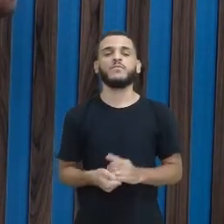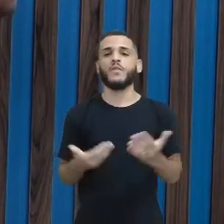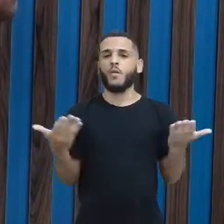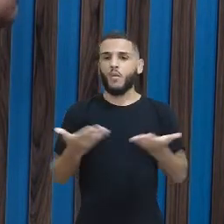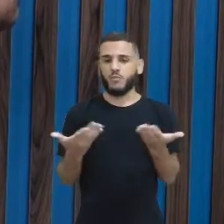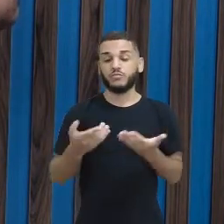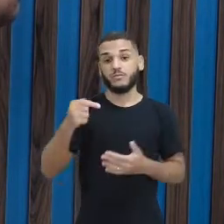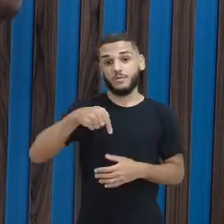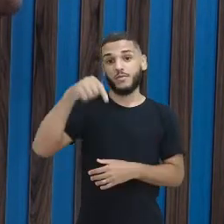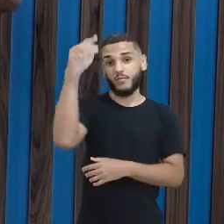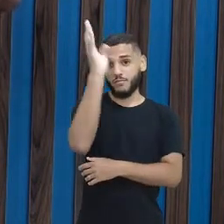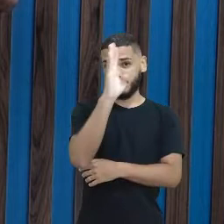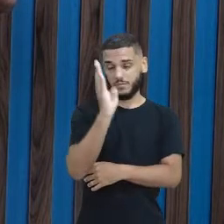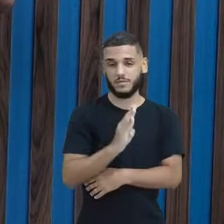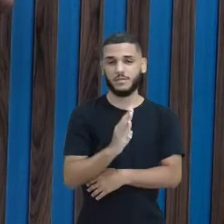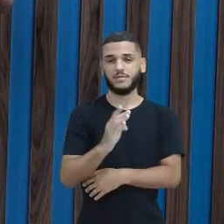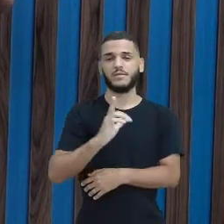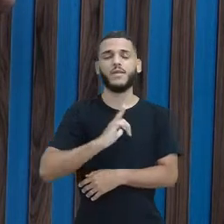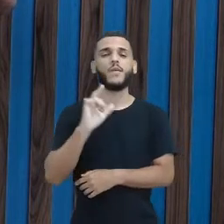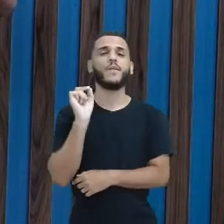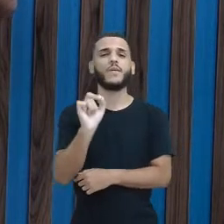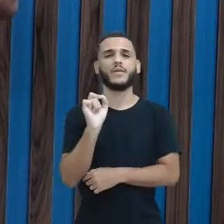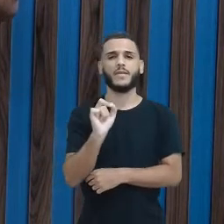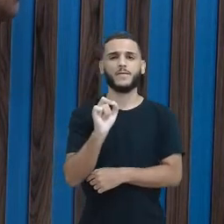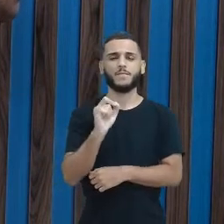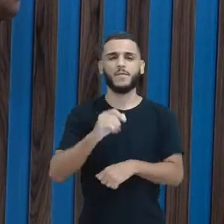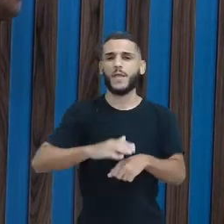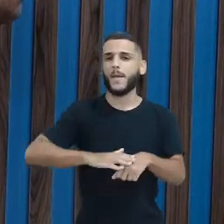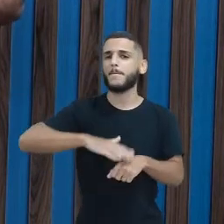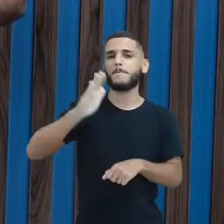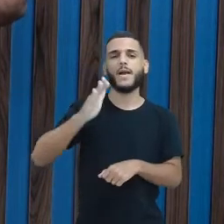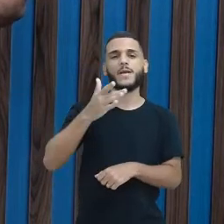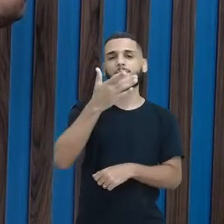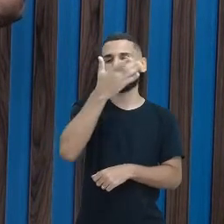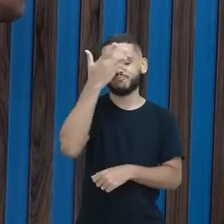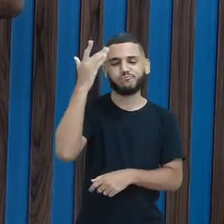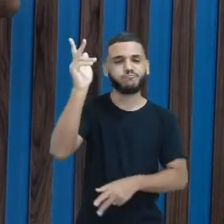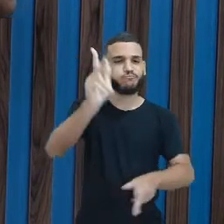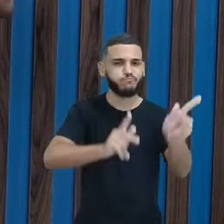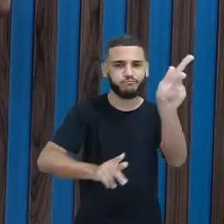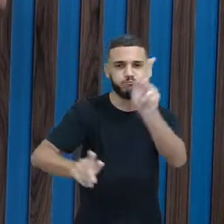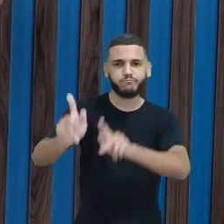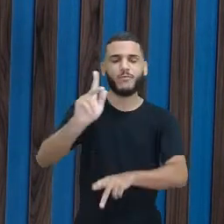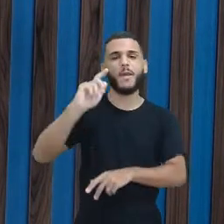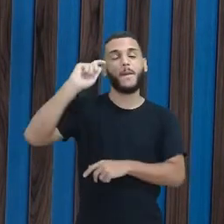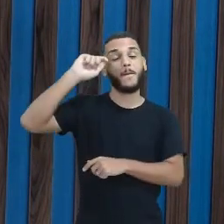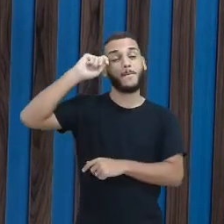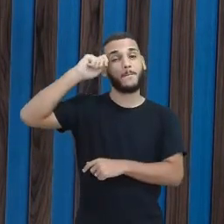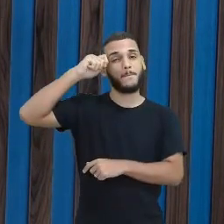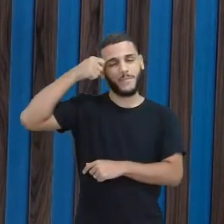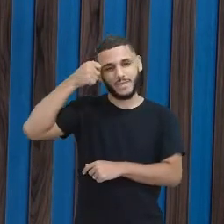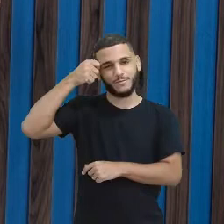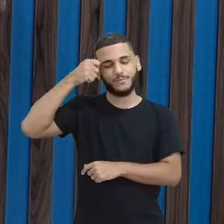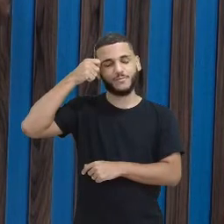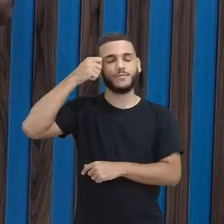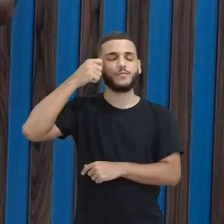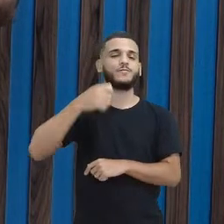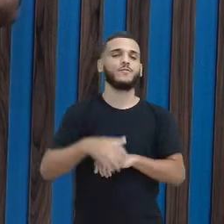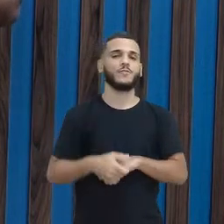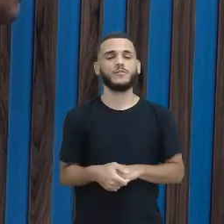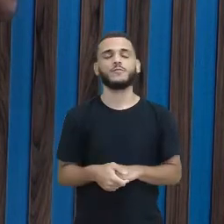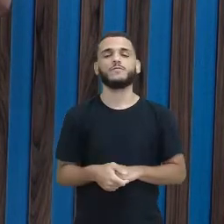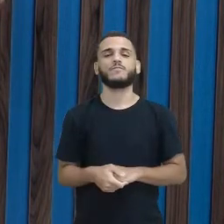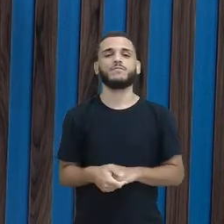no Brasil nós temos a maioria da população brasileira de pretos e pretas, né,